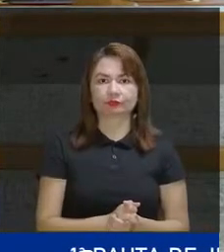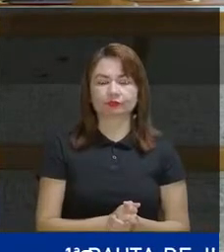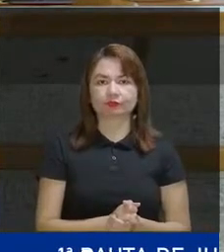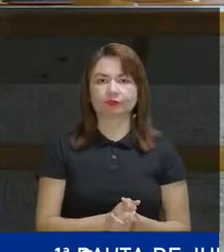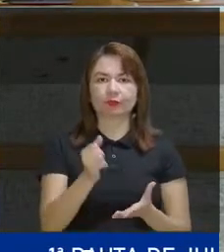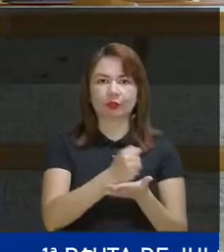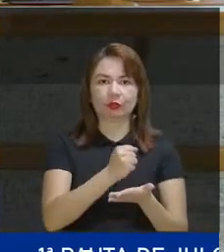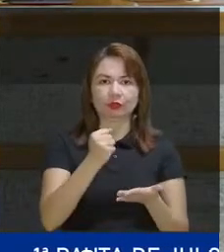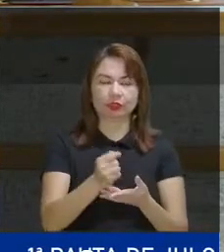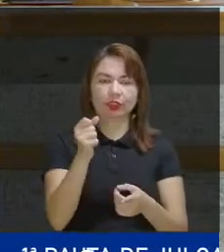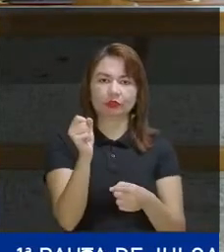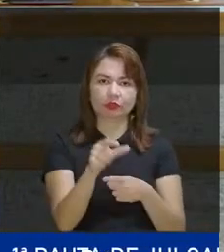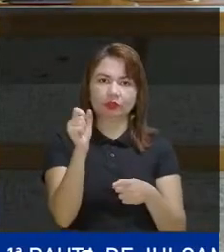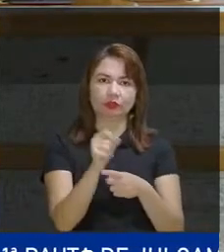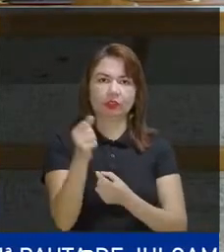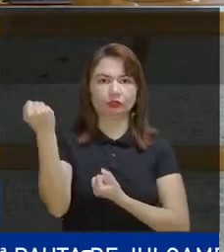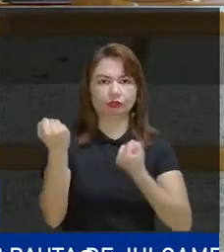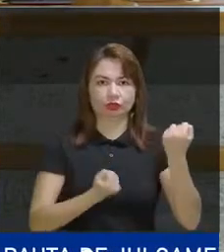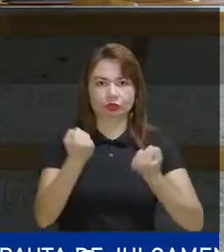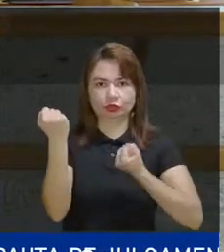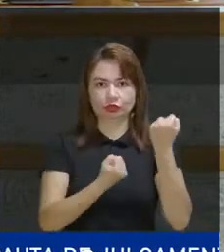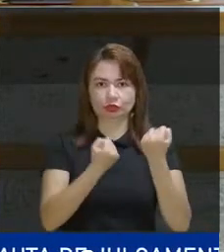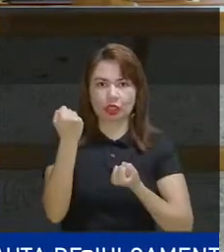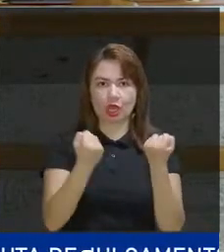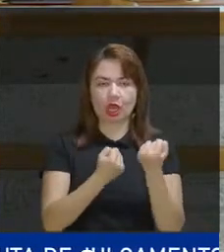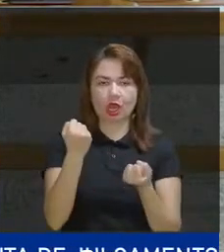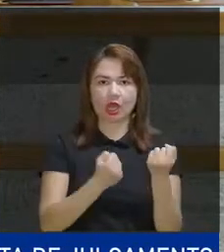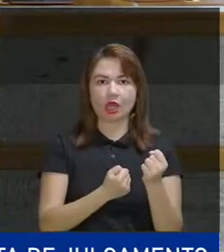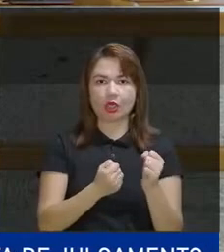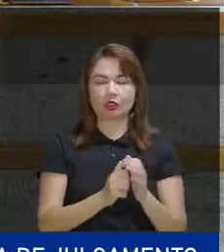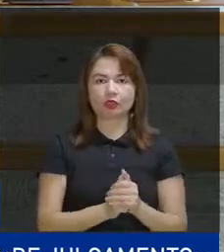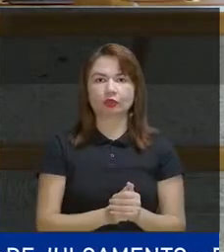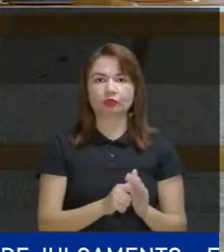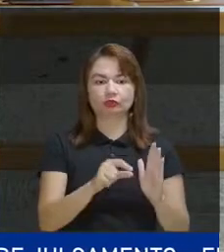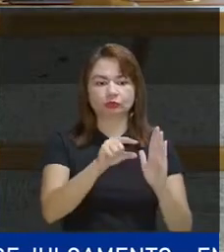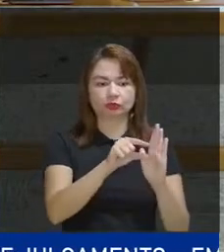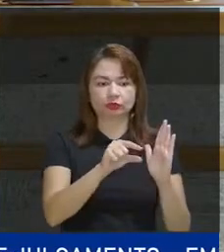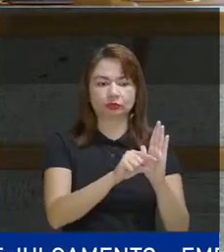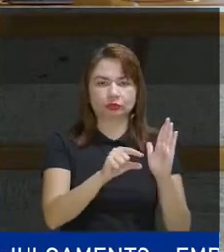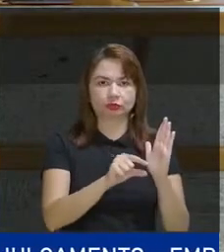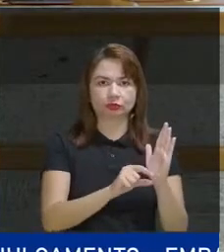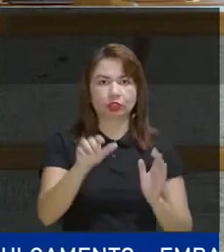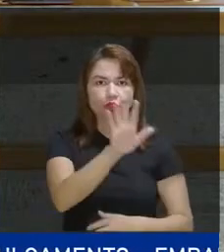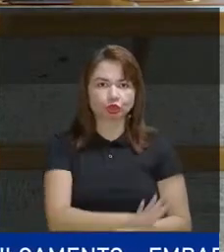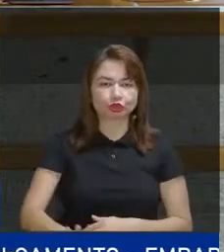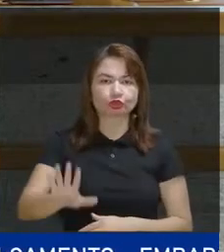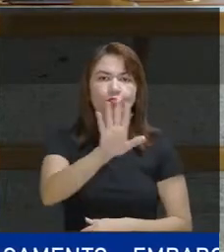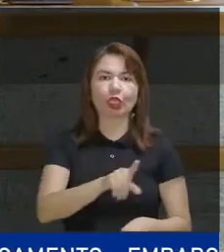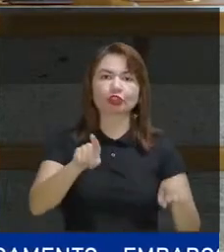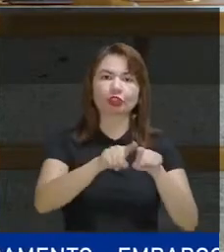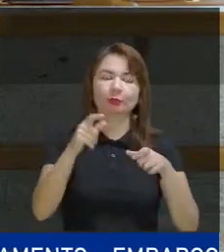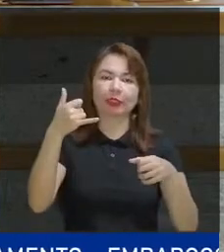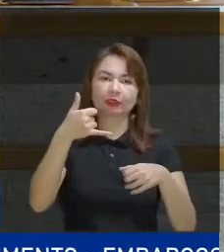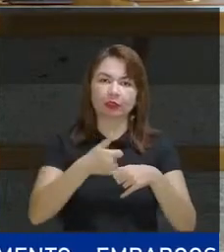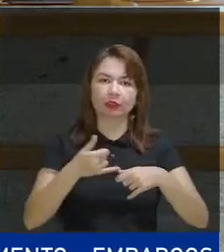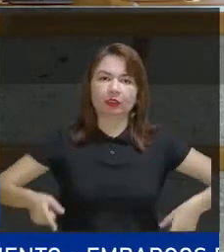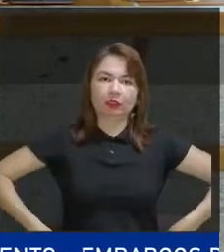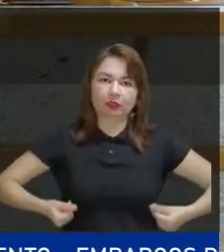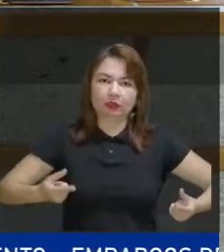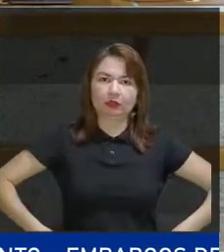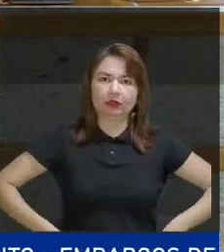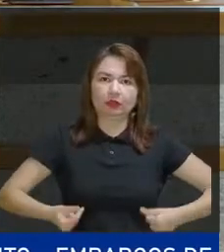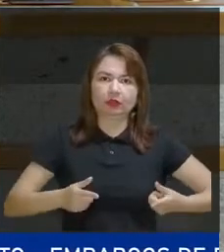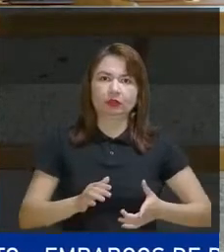dos contratos de locação de veículos, com cláusulas genéricas, e também despesas de combustível em desconformidade